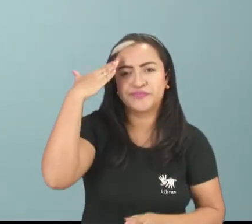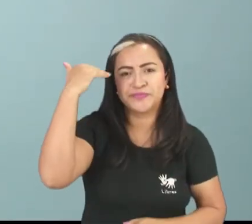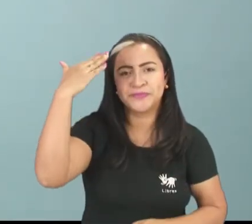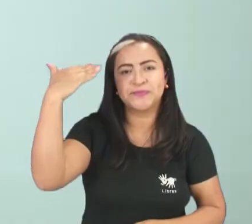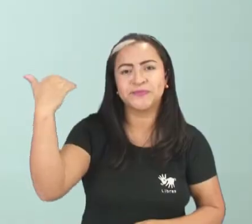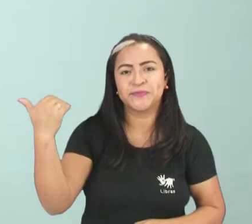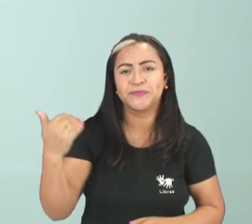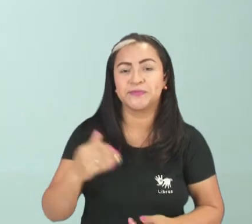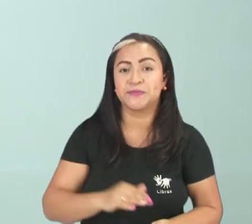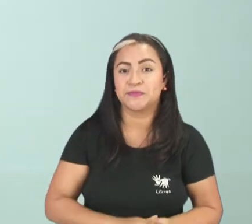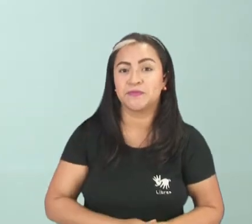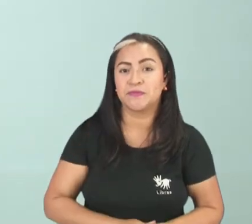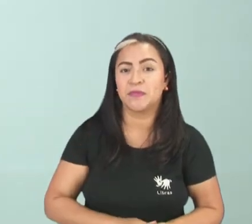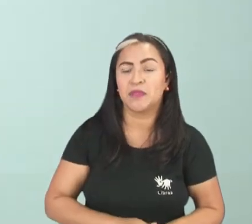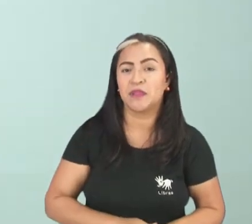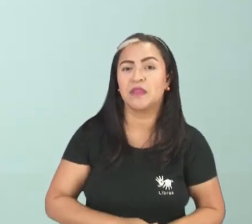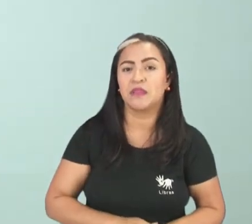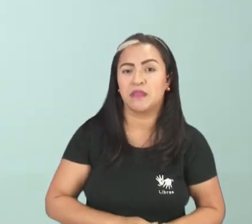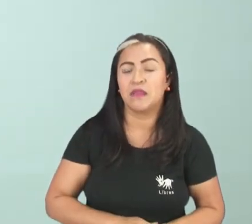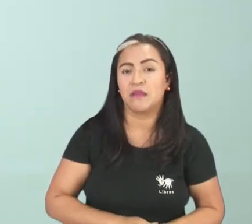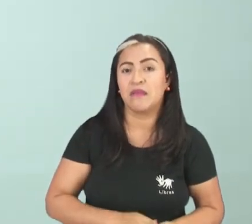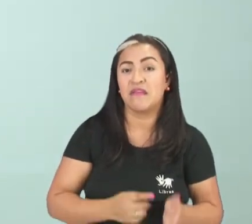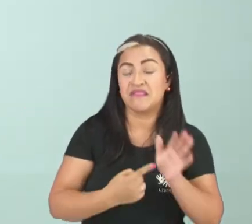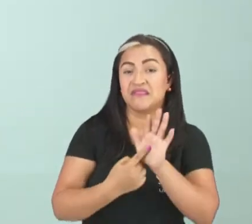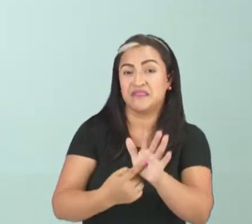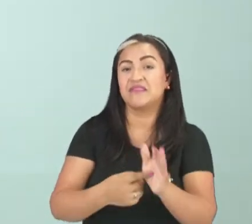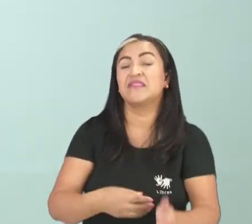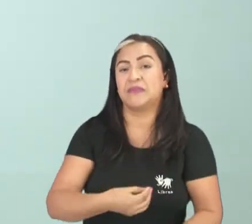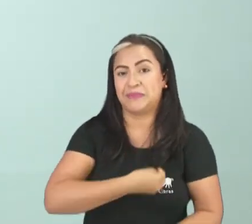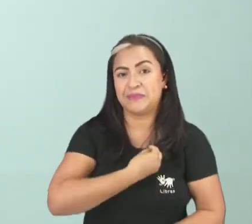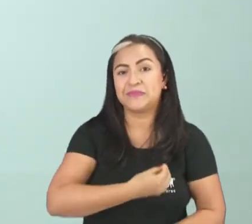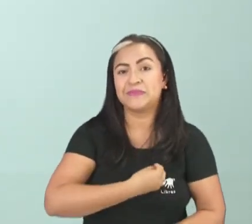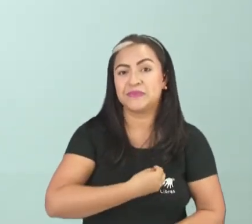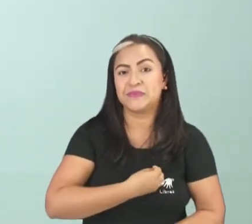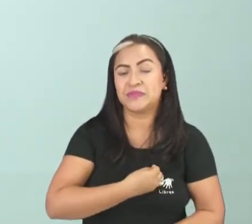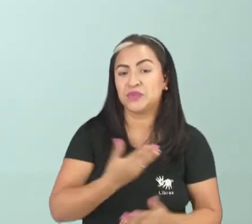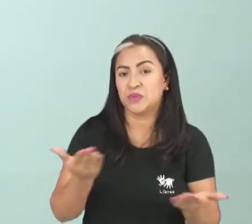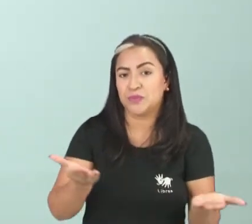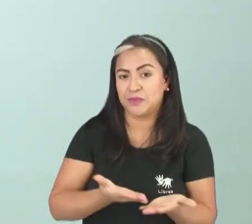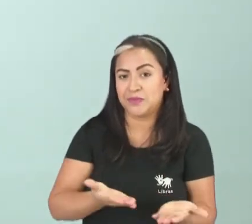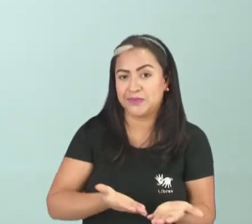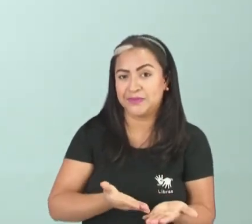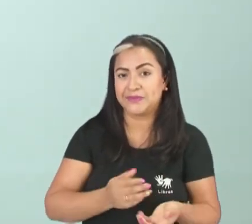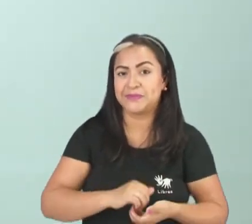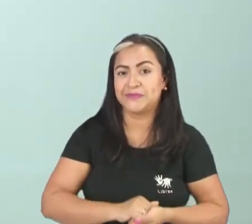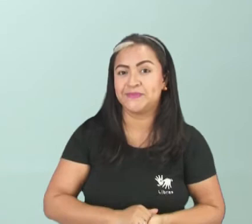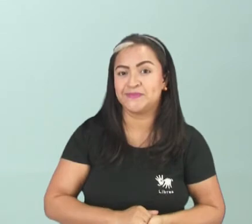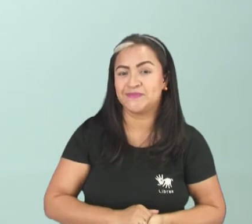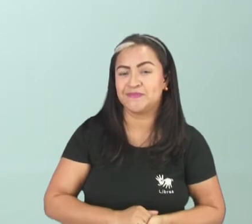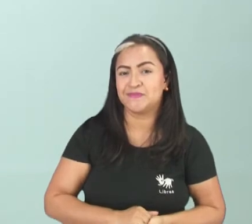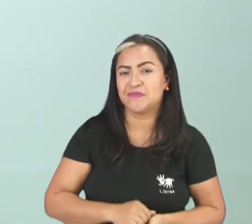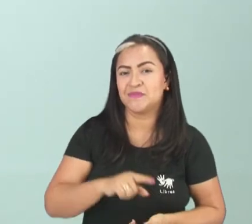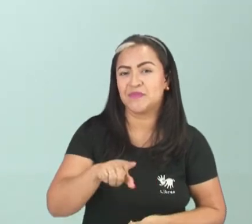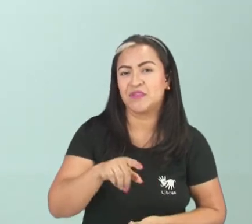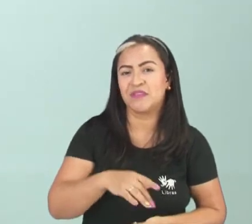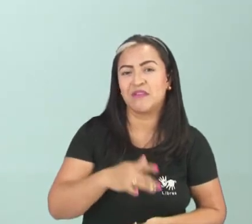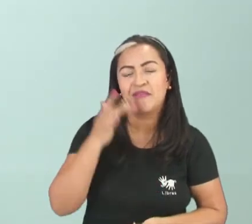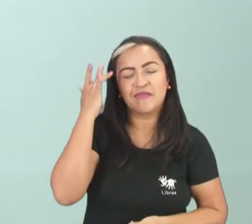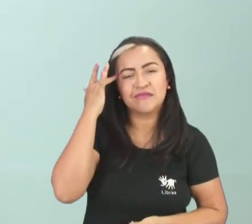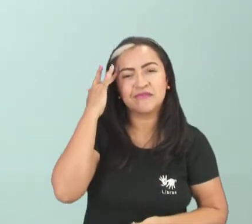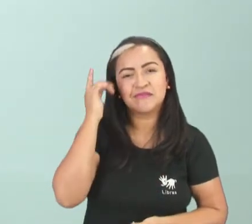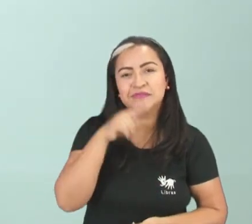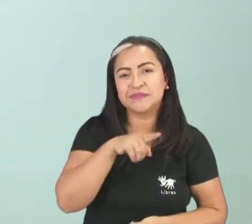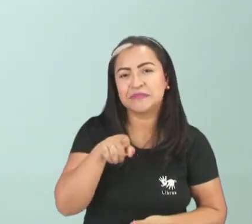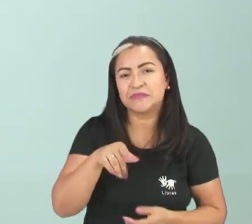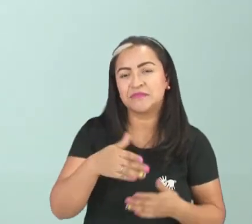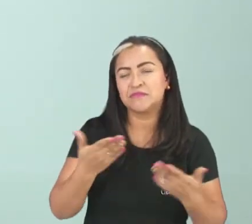ele também está presente, essa temática também está presente na atualidade? O que vocês acham sobre isso? Será